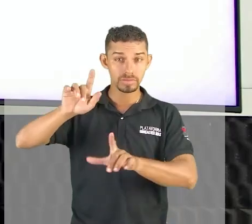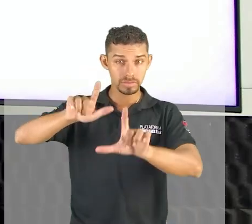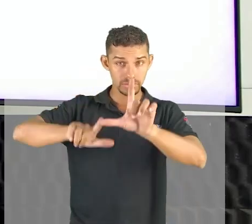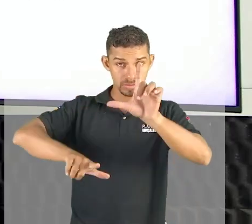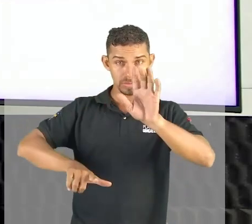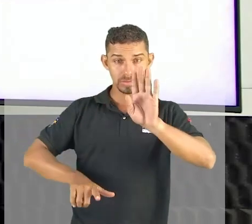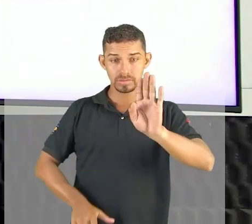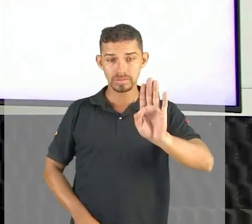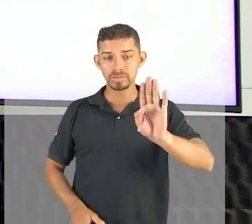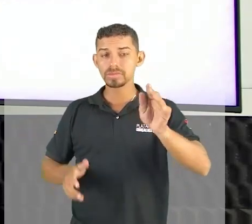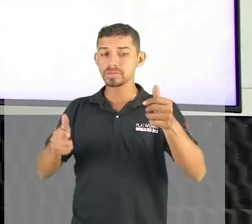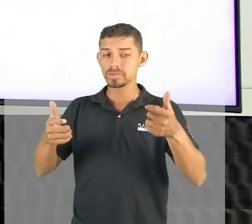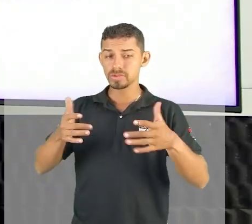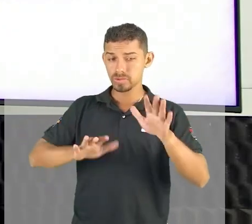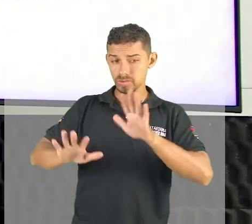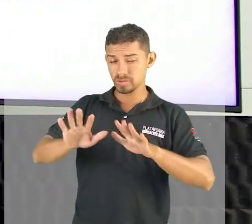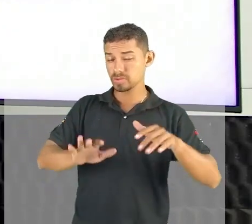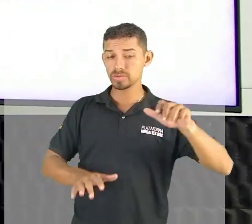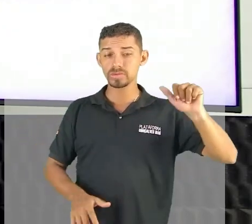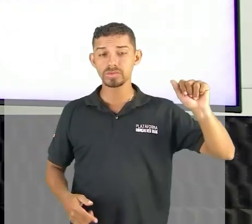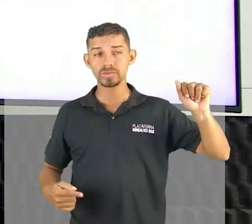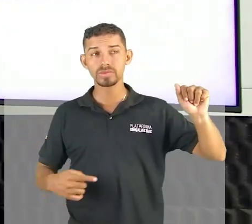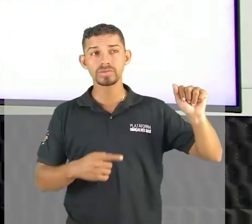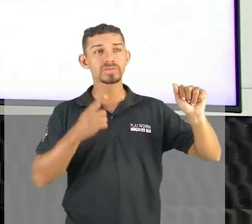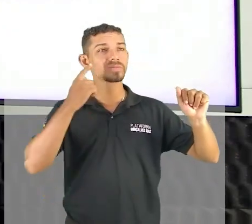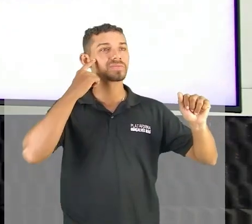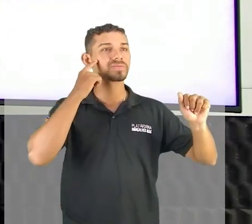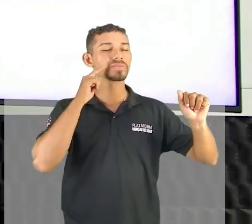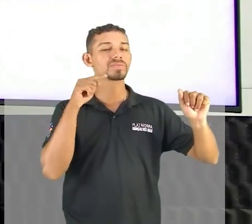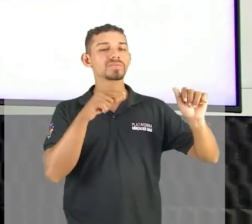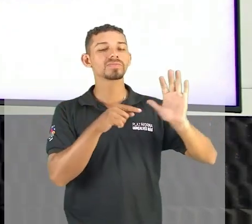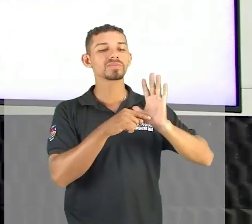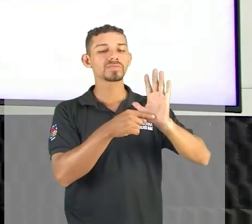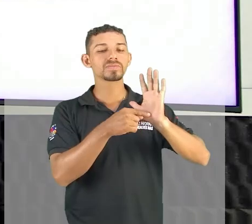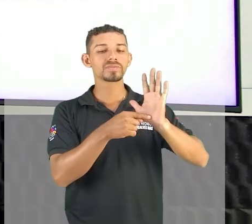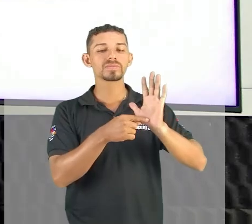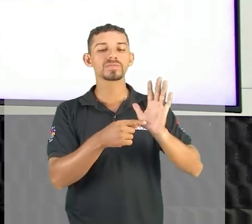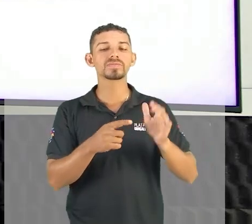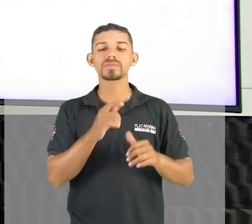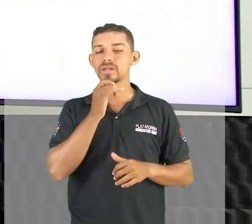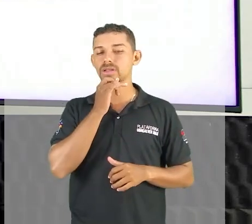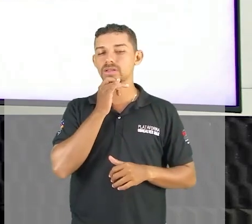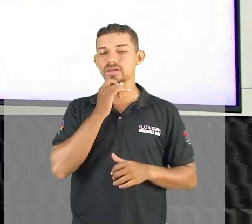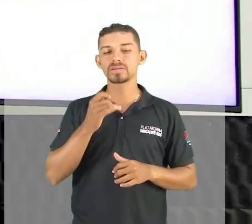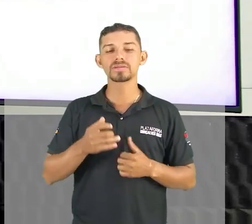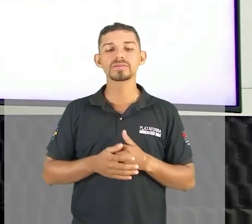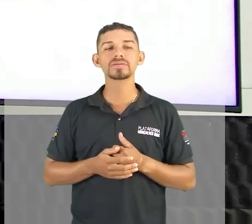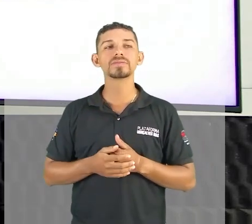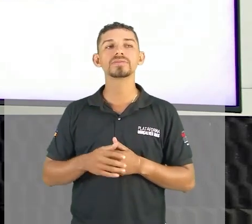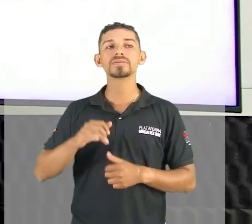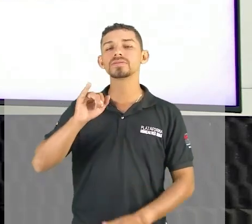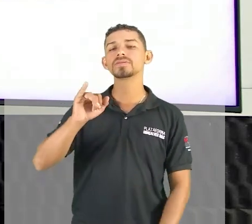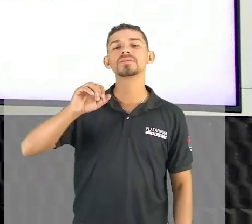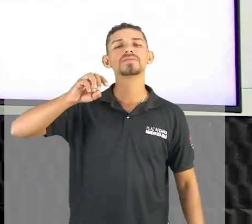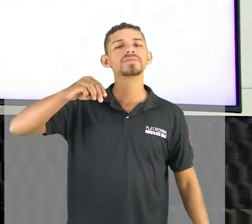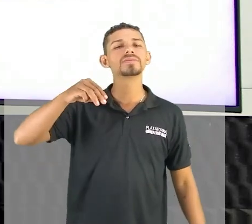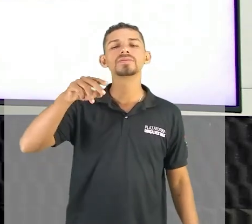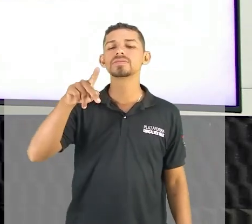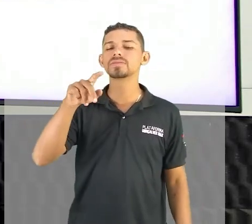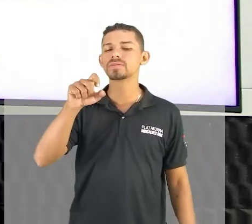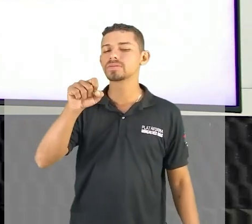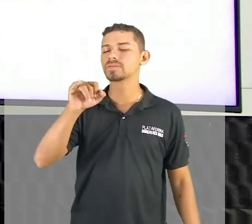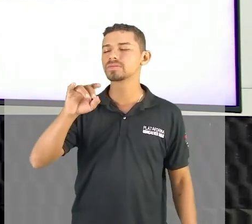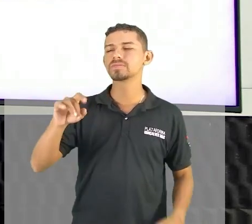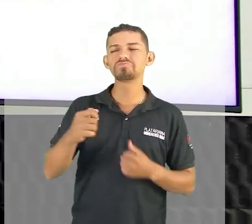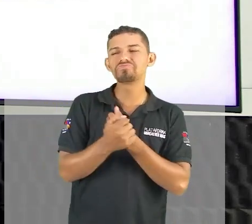então cuidado porque quando a gente vai pra letra a a gente mostra eh esse recurso expressivo pela sociedade impossibilita a